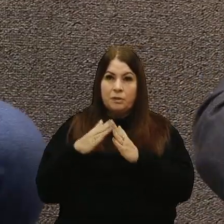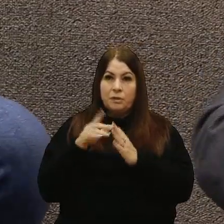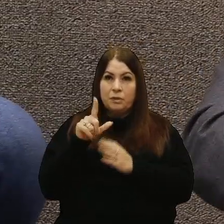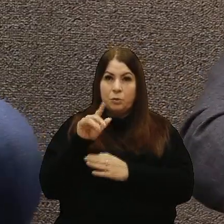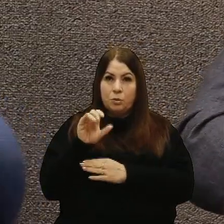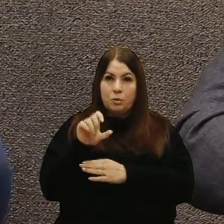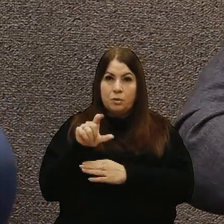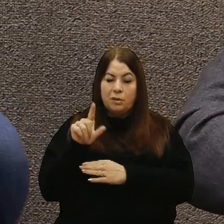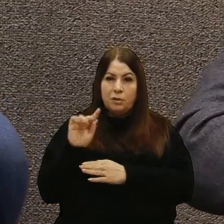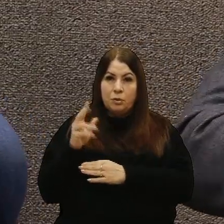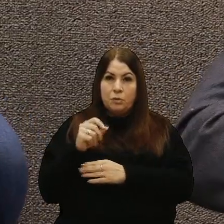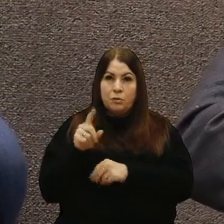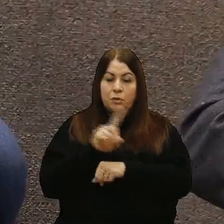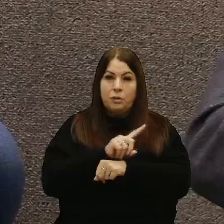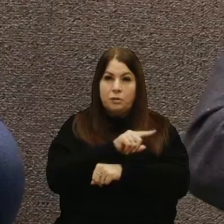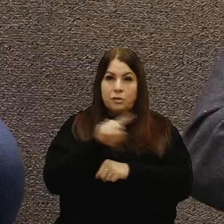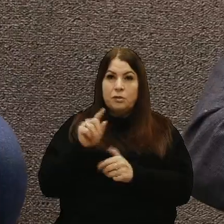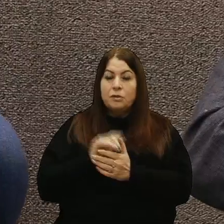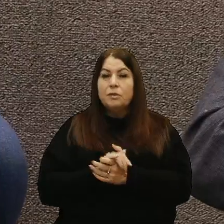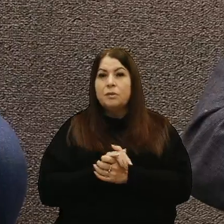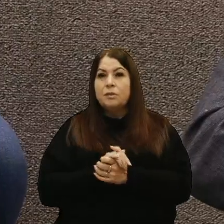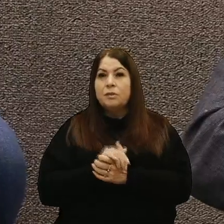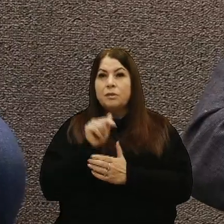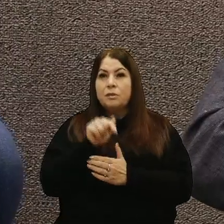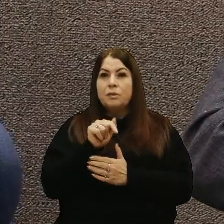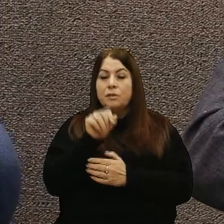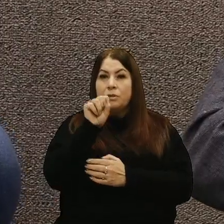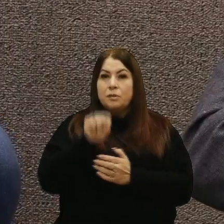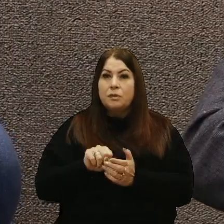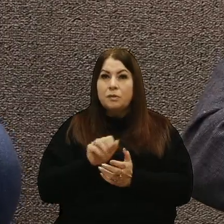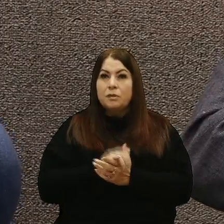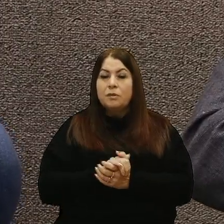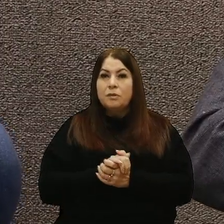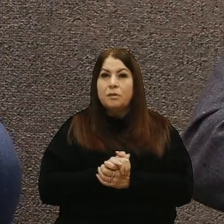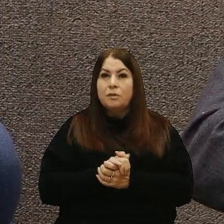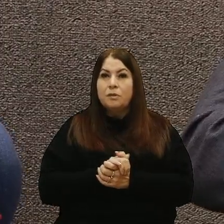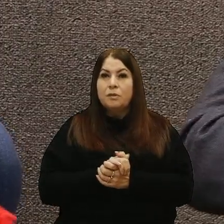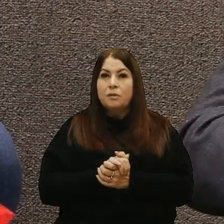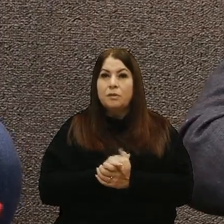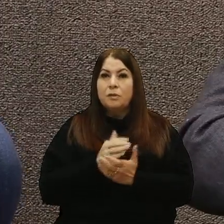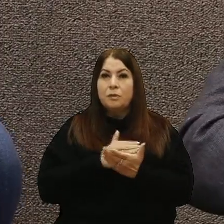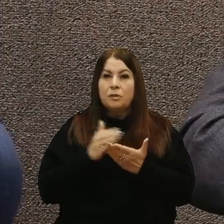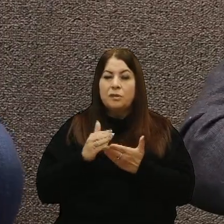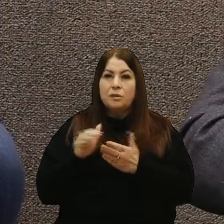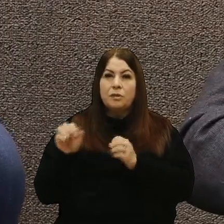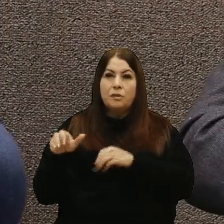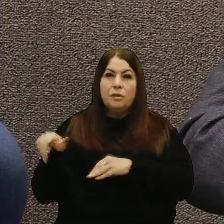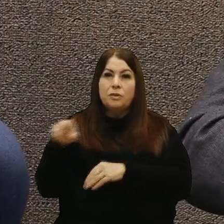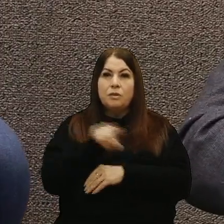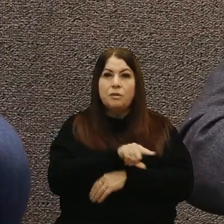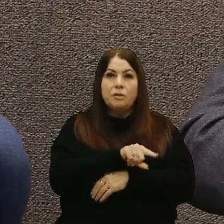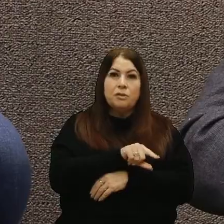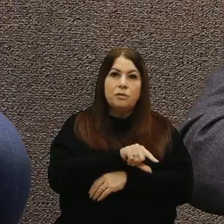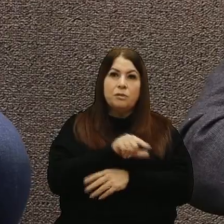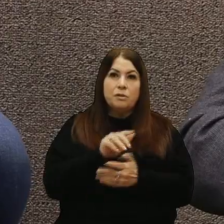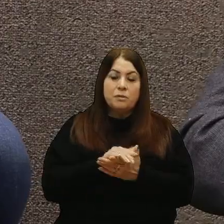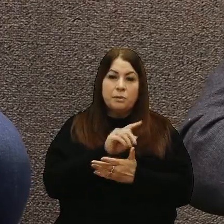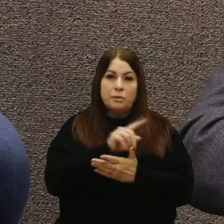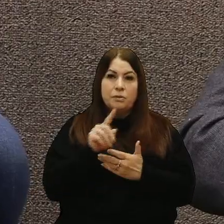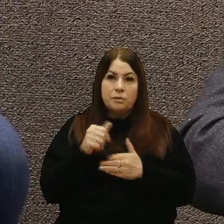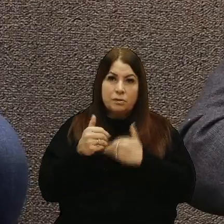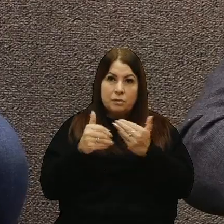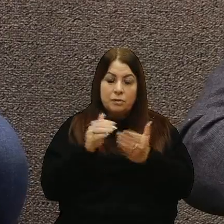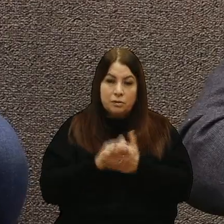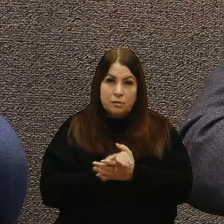já tem data para iniciar. Para estar aqui no sul. Eu não estava aqui. Que é início de setembro. Então, algumas coisas